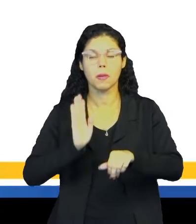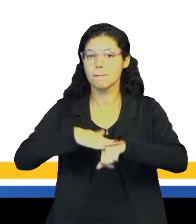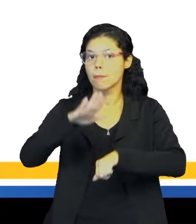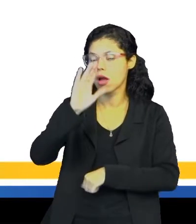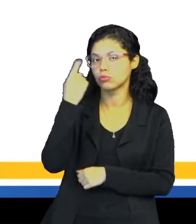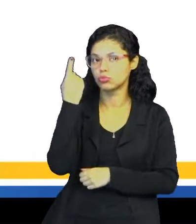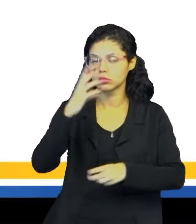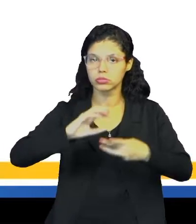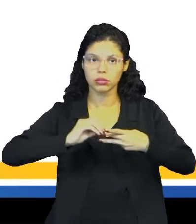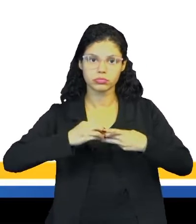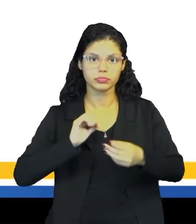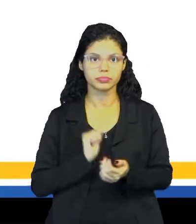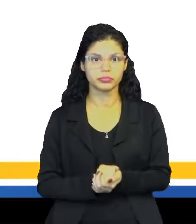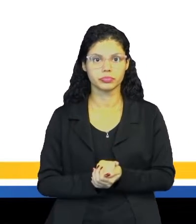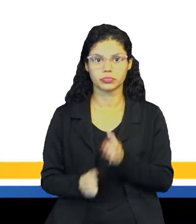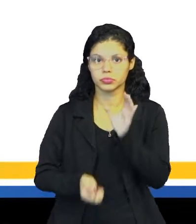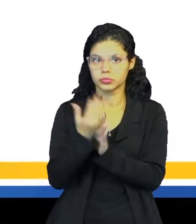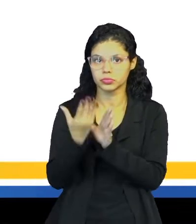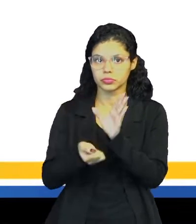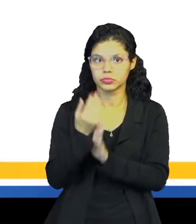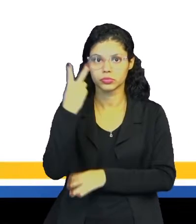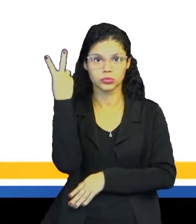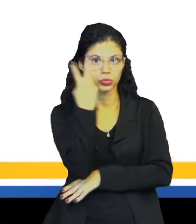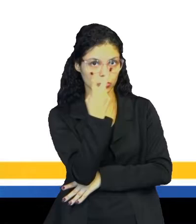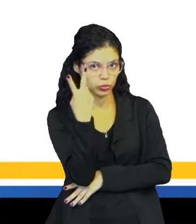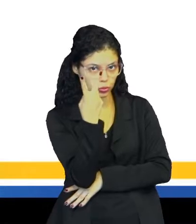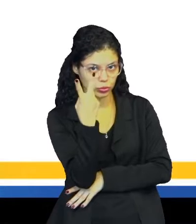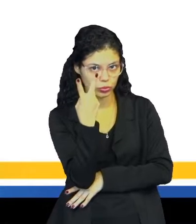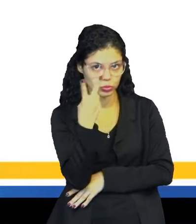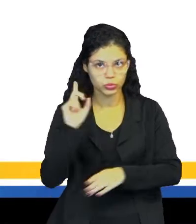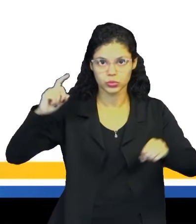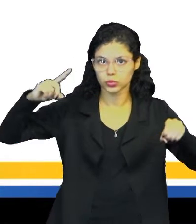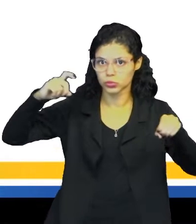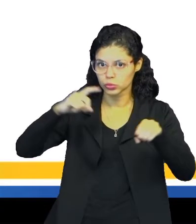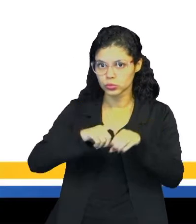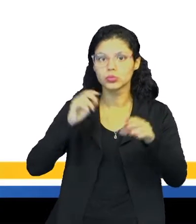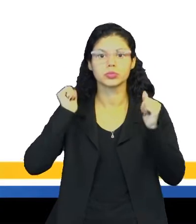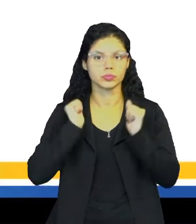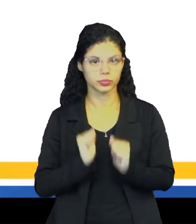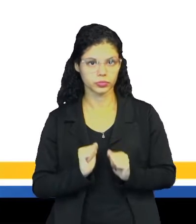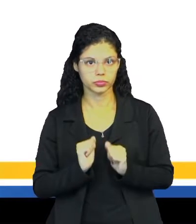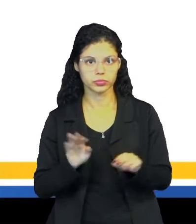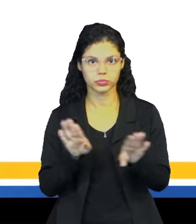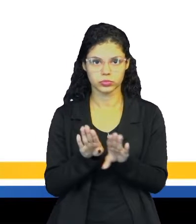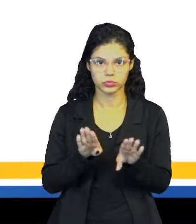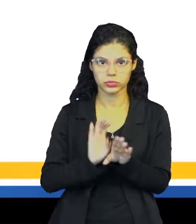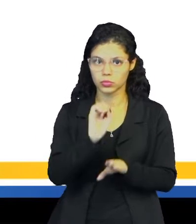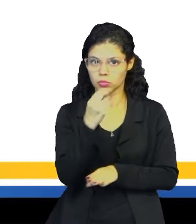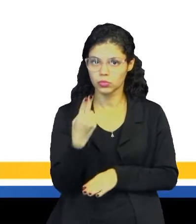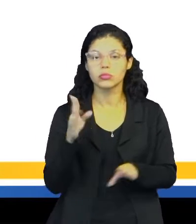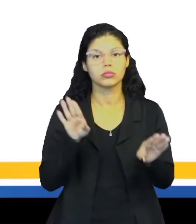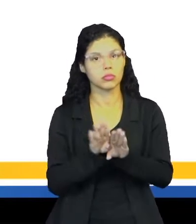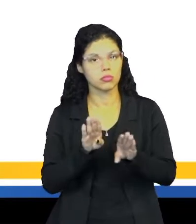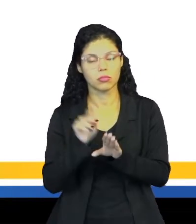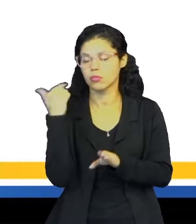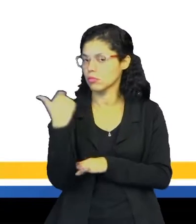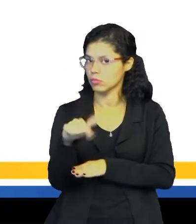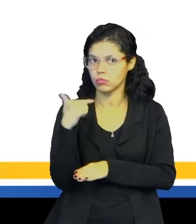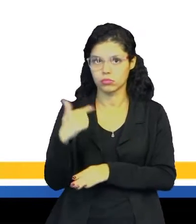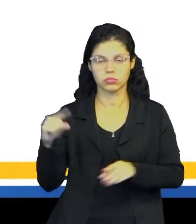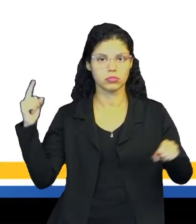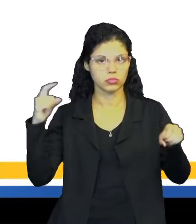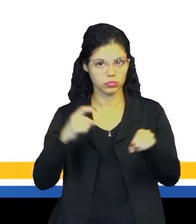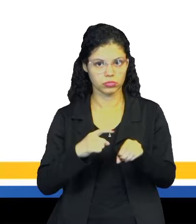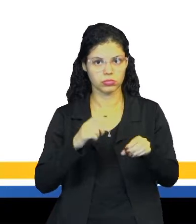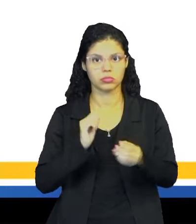A reprodução pode ser sexuada, dois indivíduos, um gameta feminino mais um gameta masculino, ou assexuada, um único